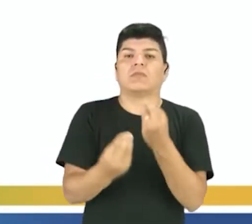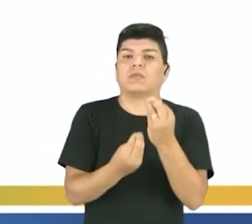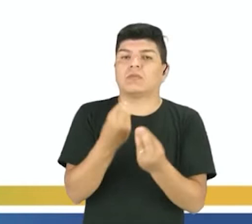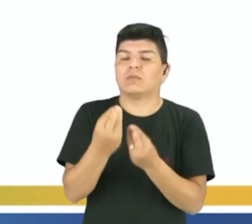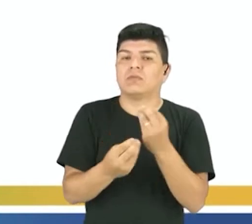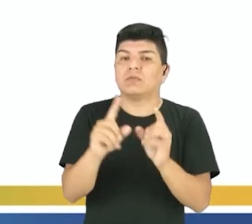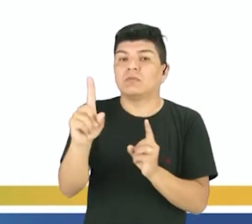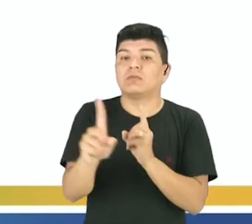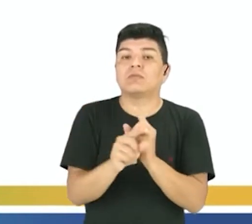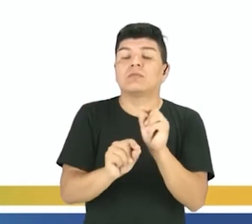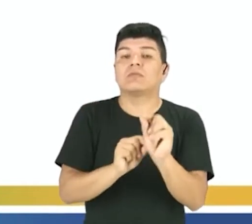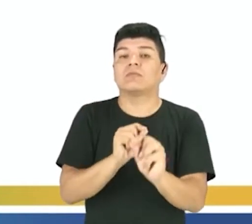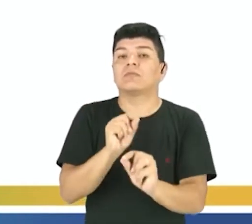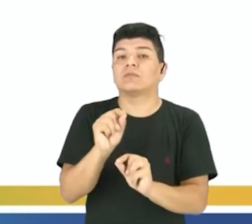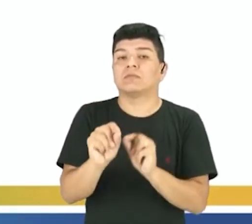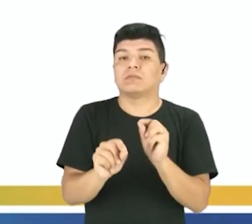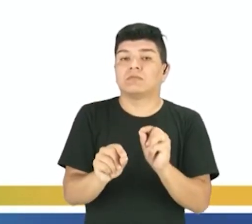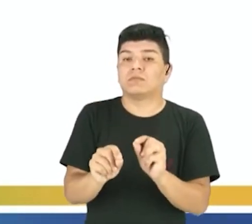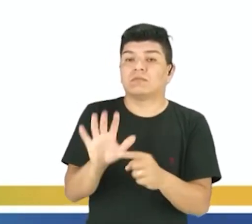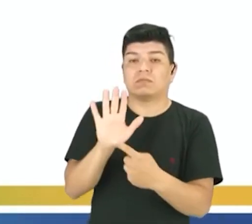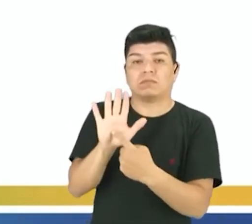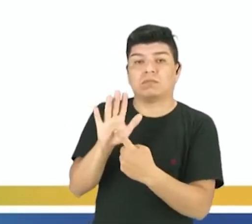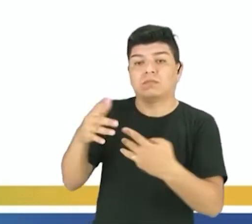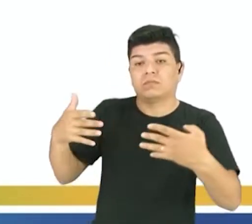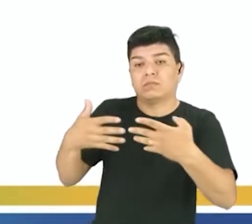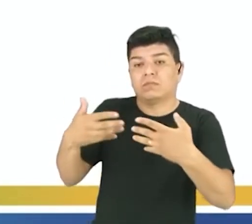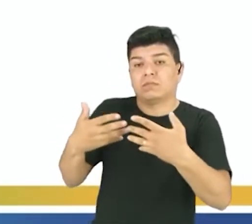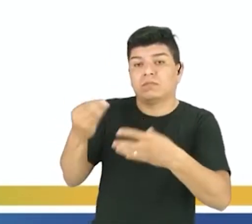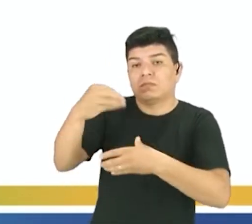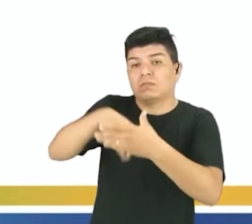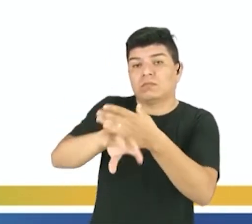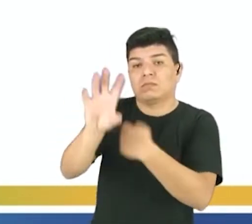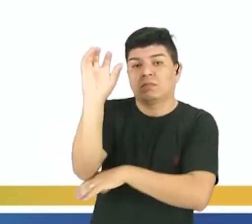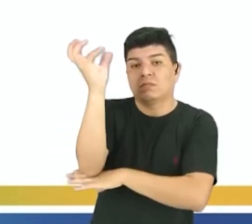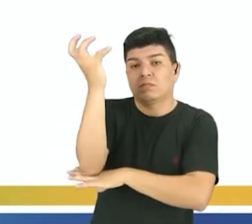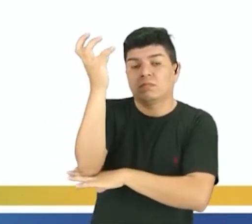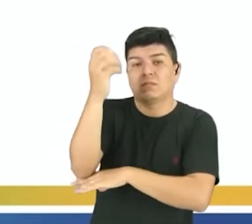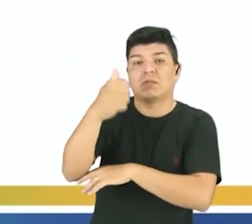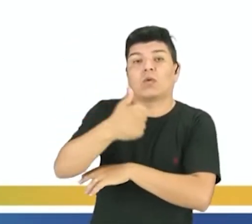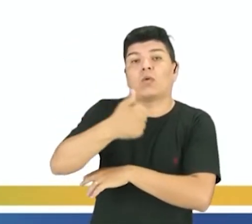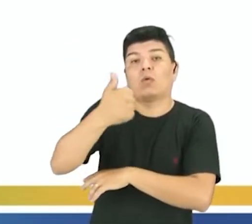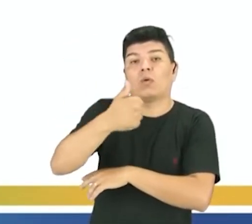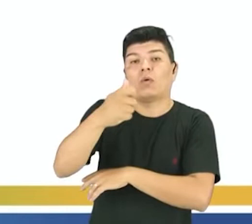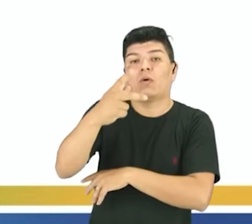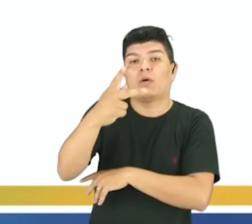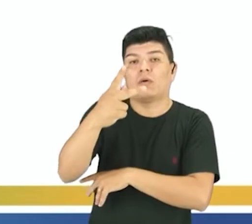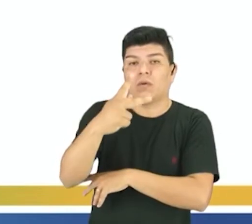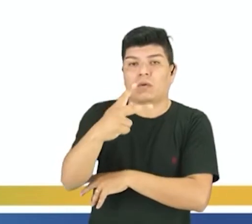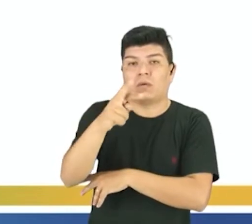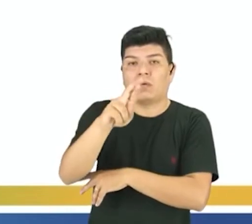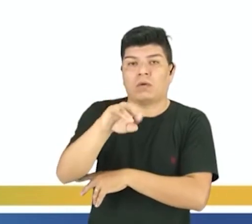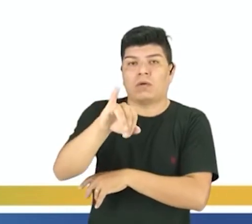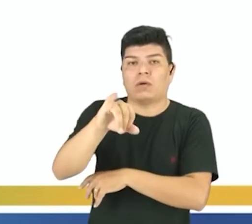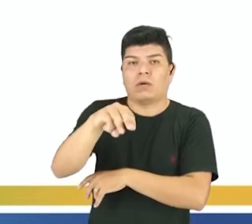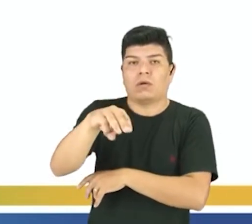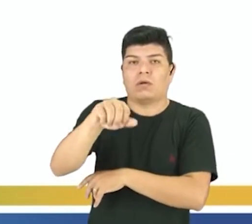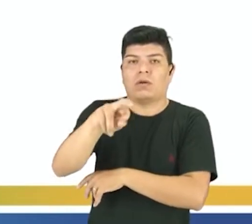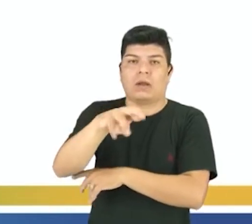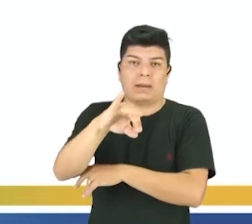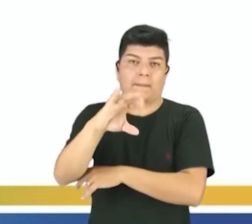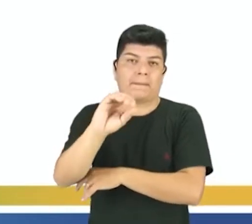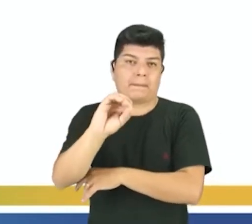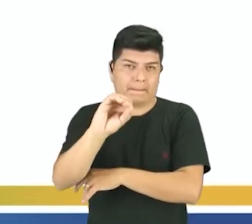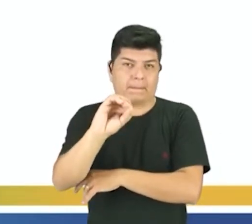professor, esse tipo de tecido meristemático na planta, né? O primário, né?